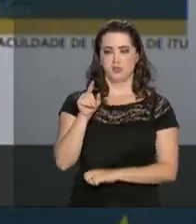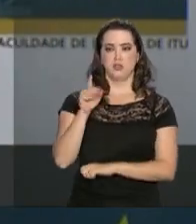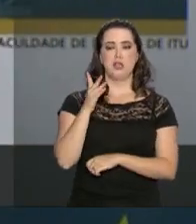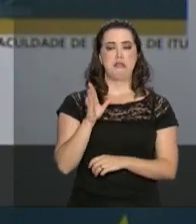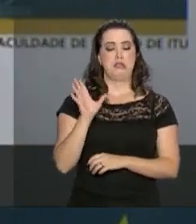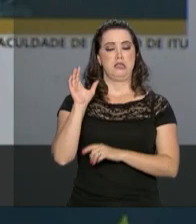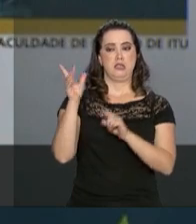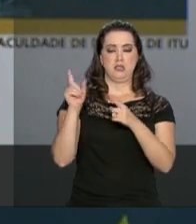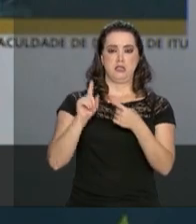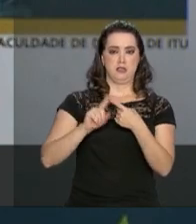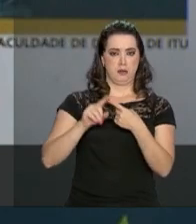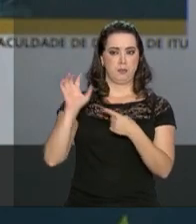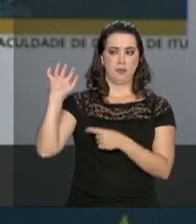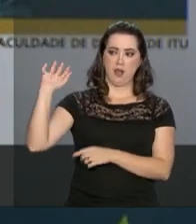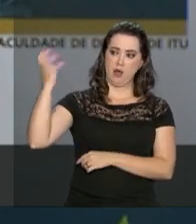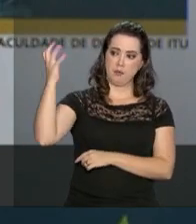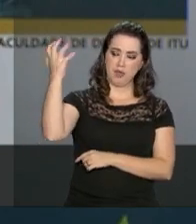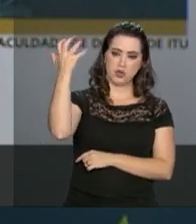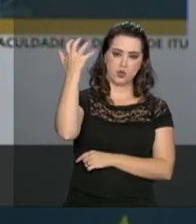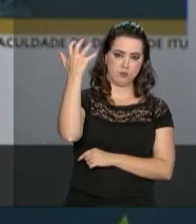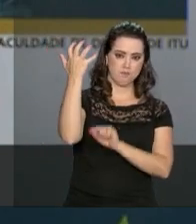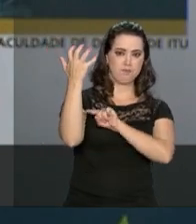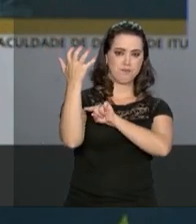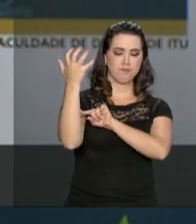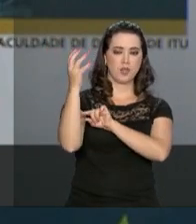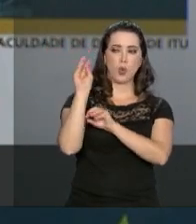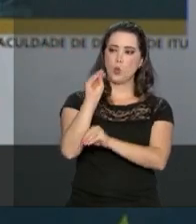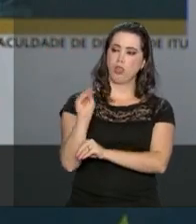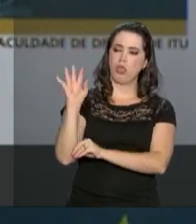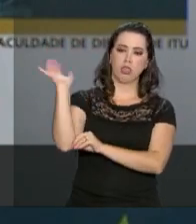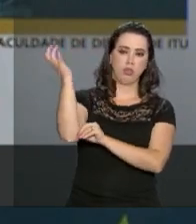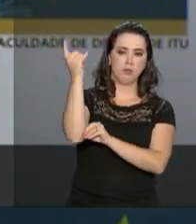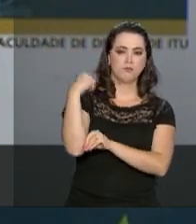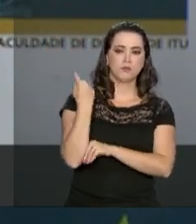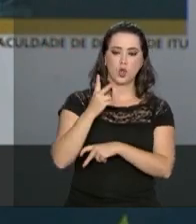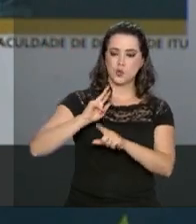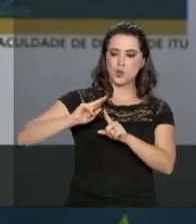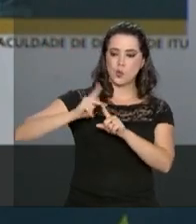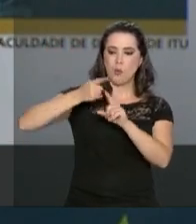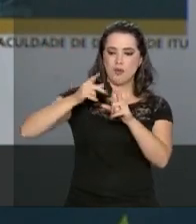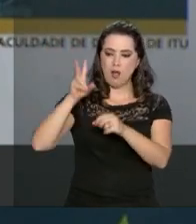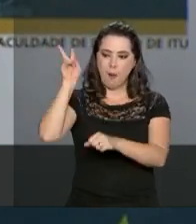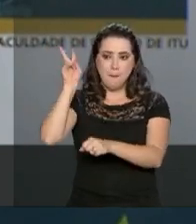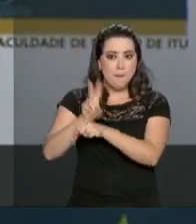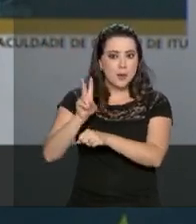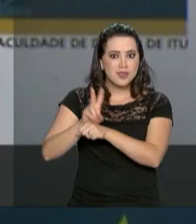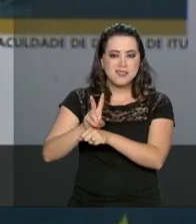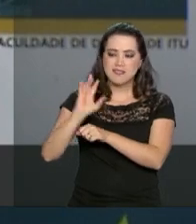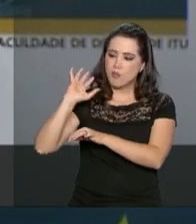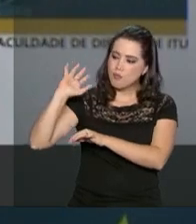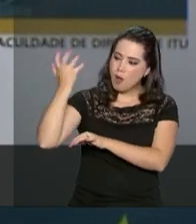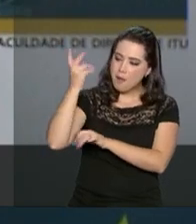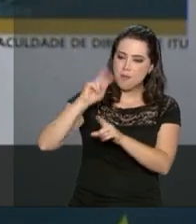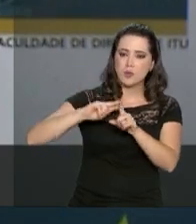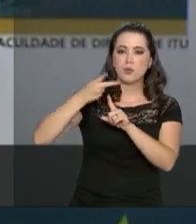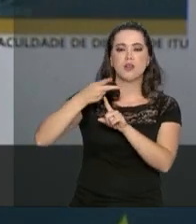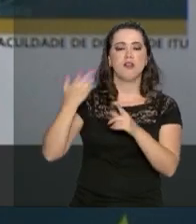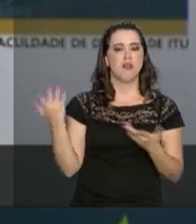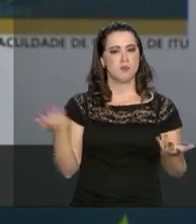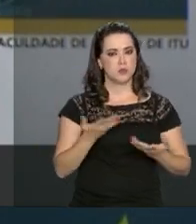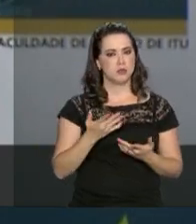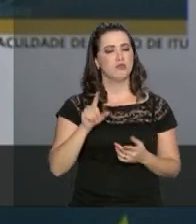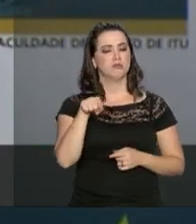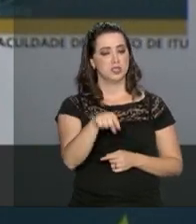nós duplicamos a área do meio ambiente no nosso país e modernizamos o Estado brasileiro.